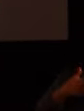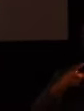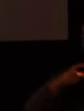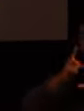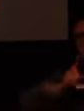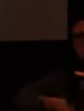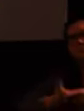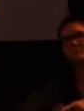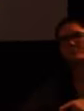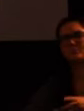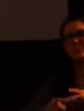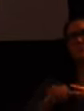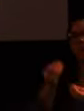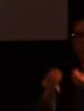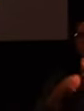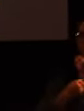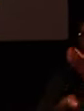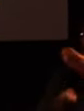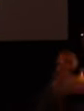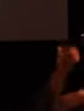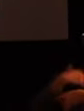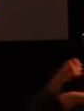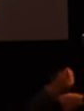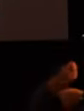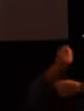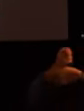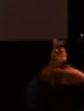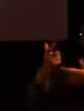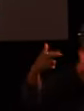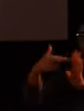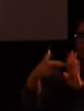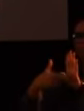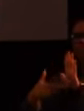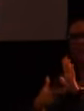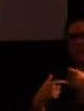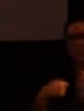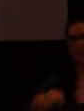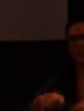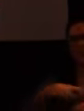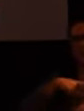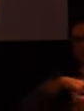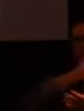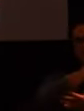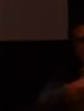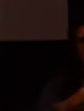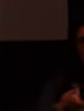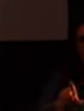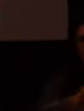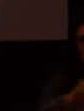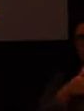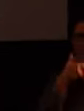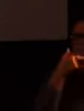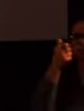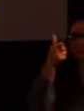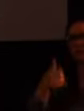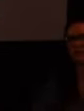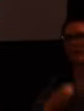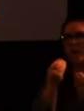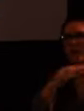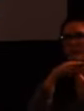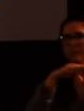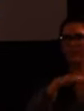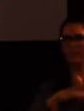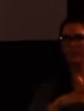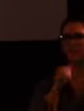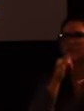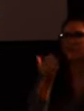cada forma de aplicação dos requisitos que no texto da lei ele vem tratando, ele vem listando.